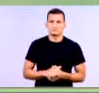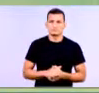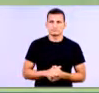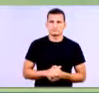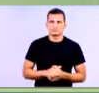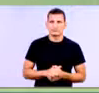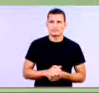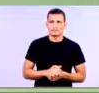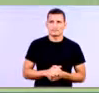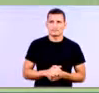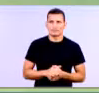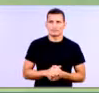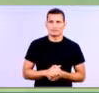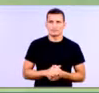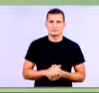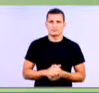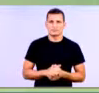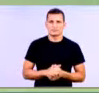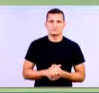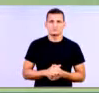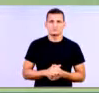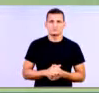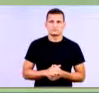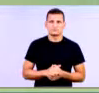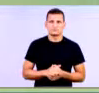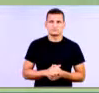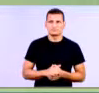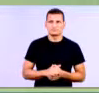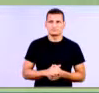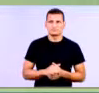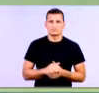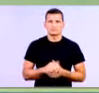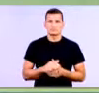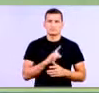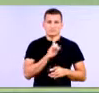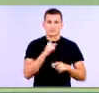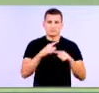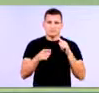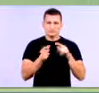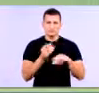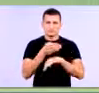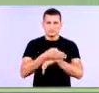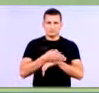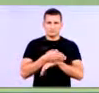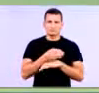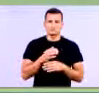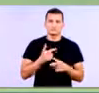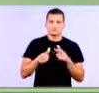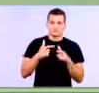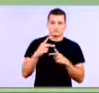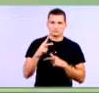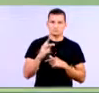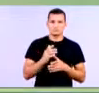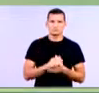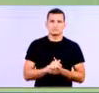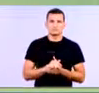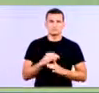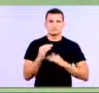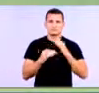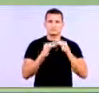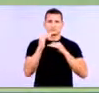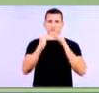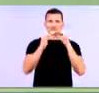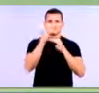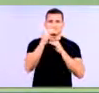não restringindo demais os acessos, prejudicando sua produtividade. Então, veja